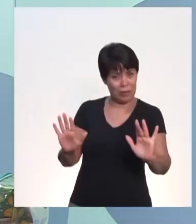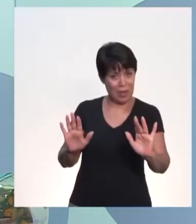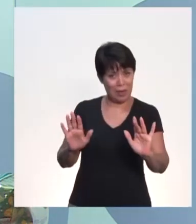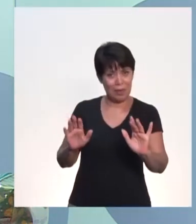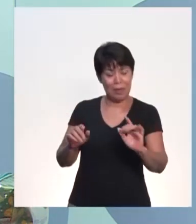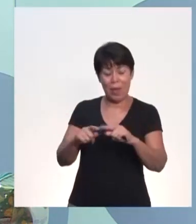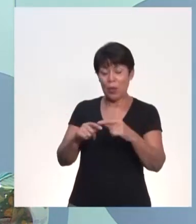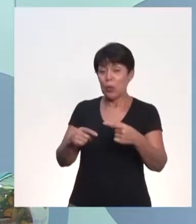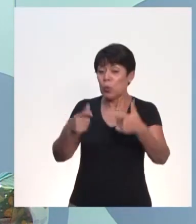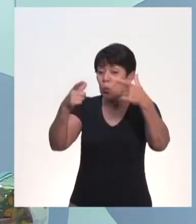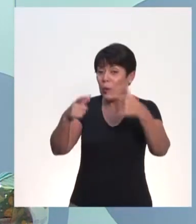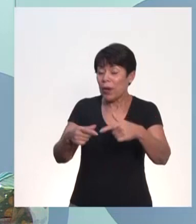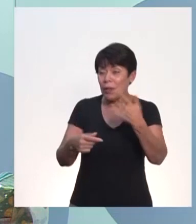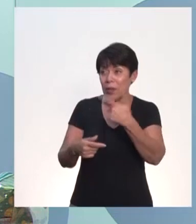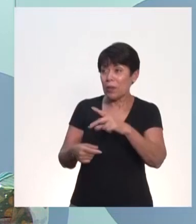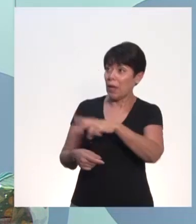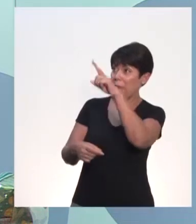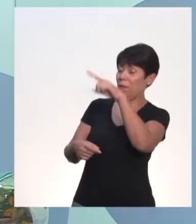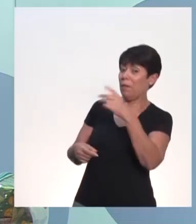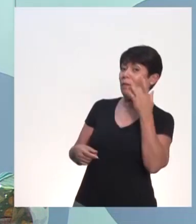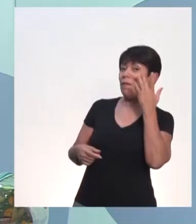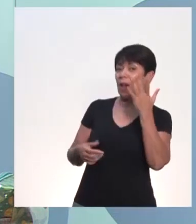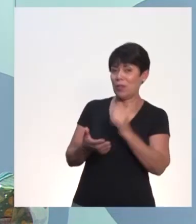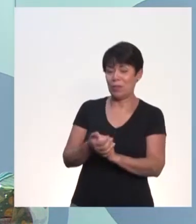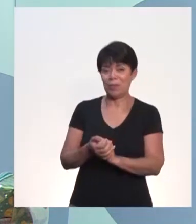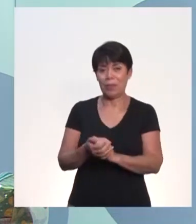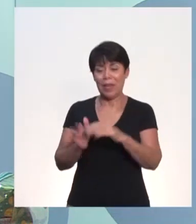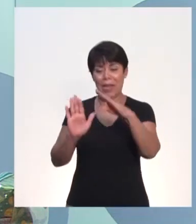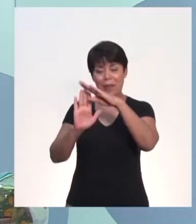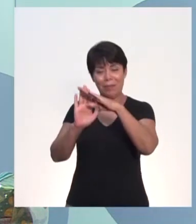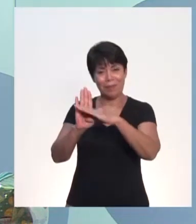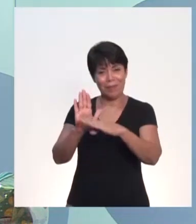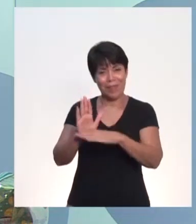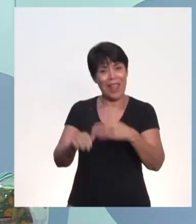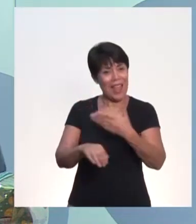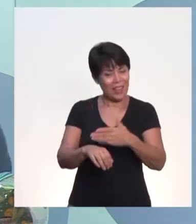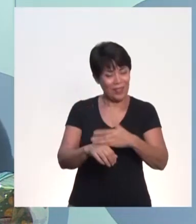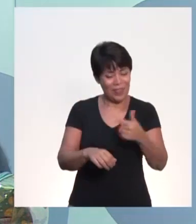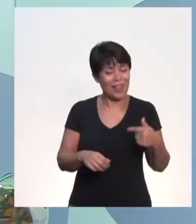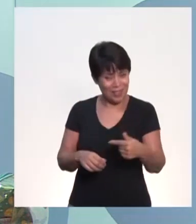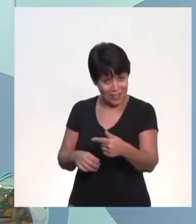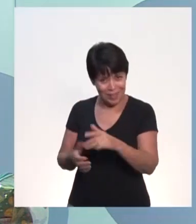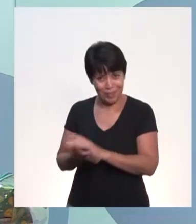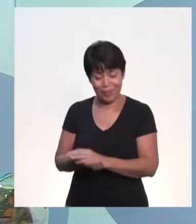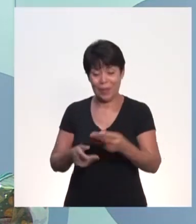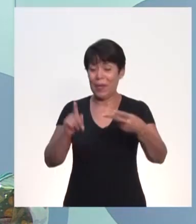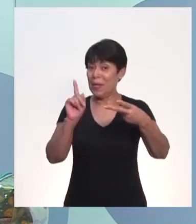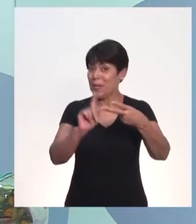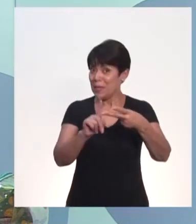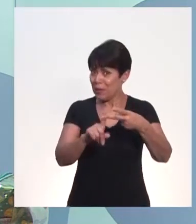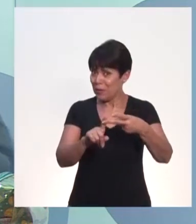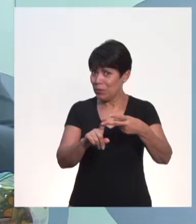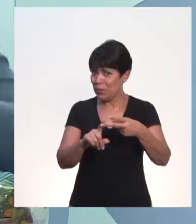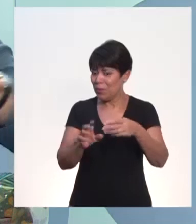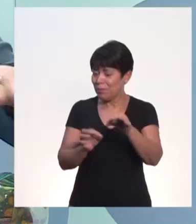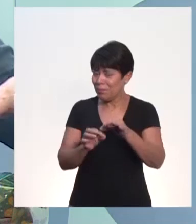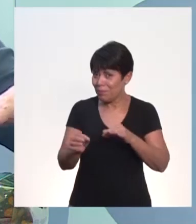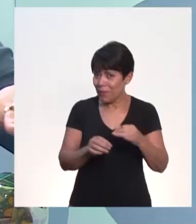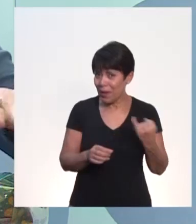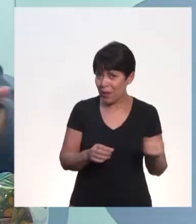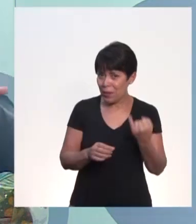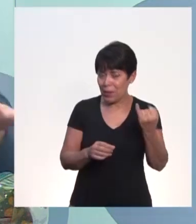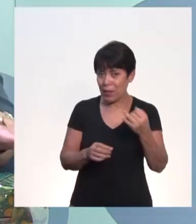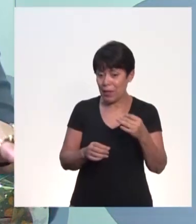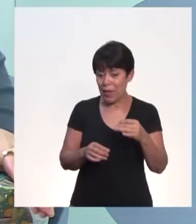é a sequência que você vai fazer de atividades nessa semana. Tudo bem? Segundo preparativo importante, organização